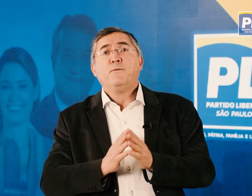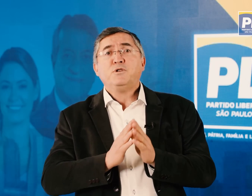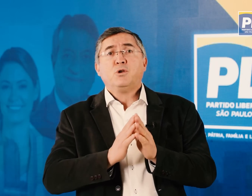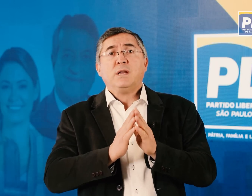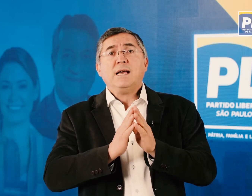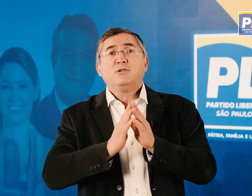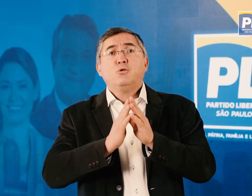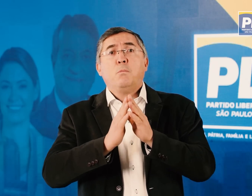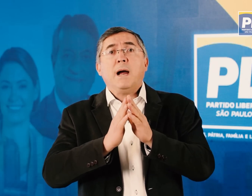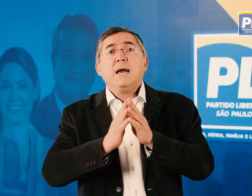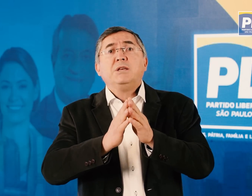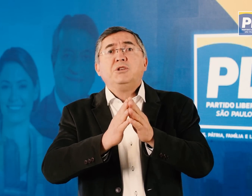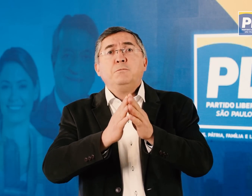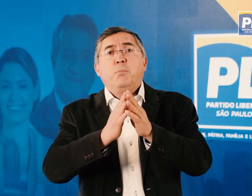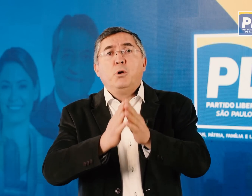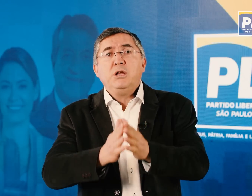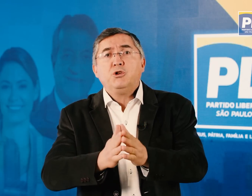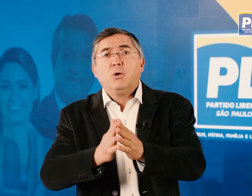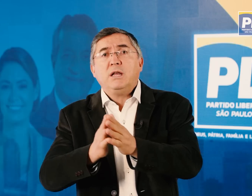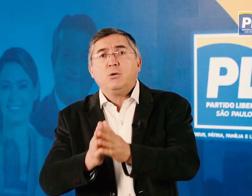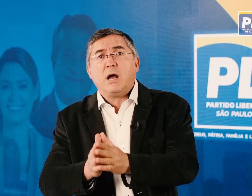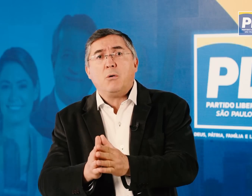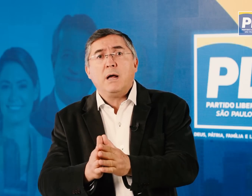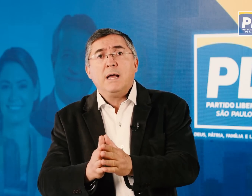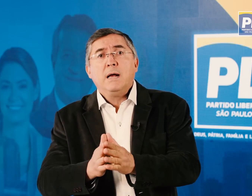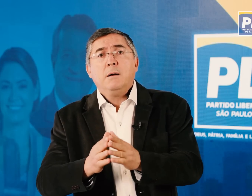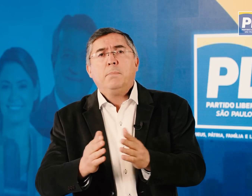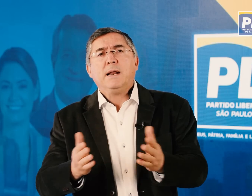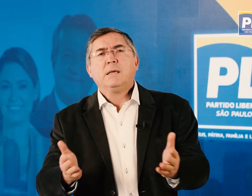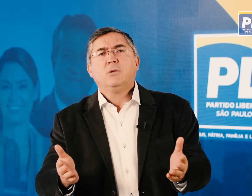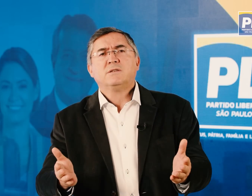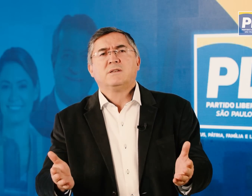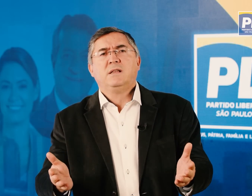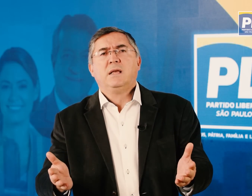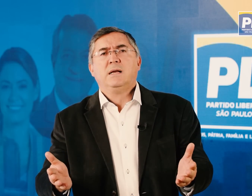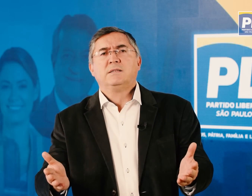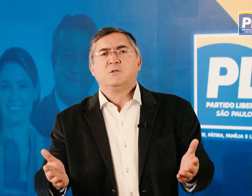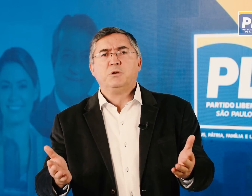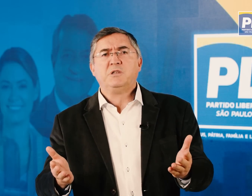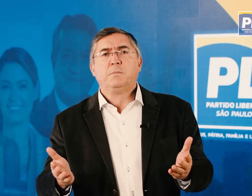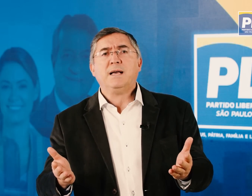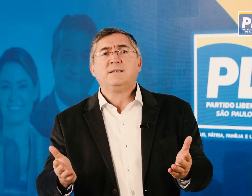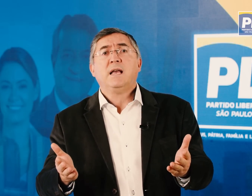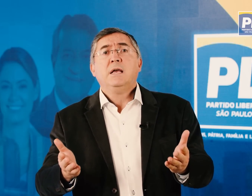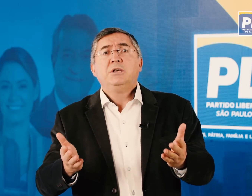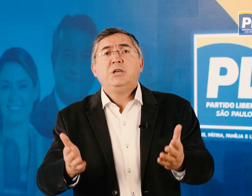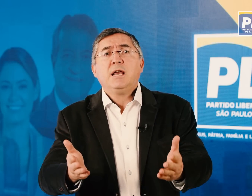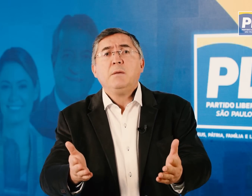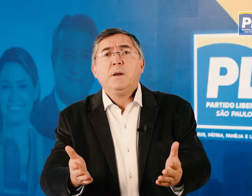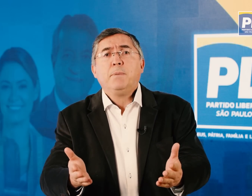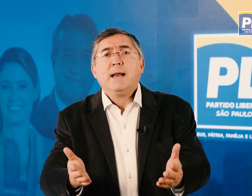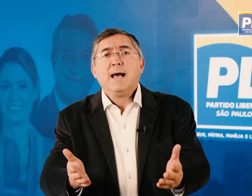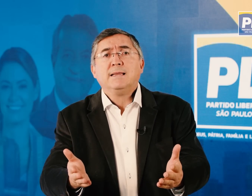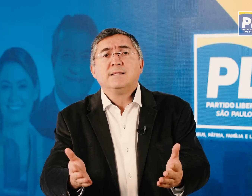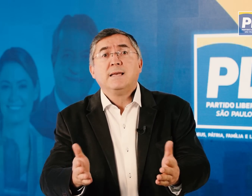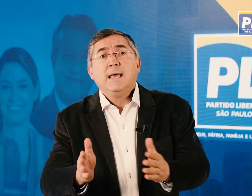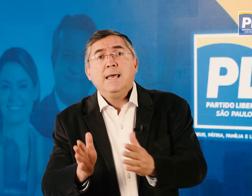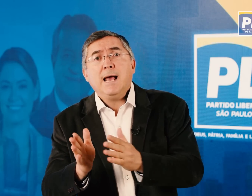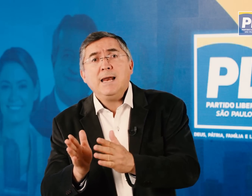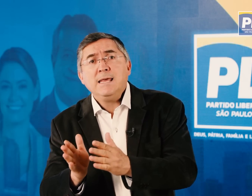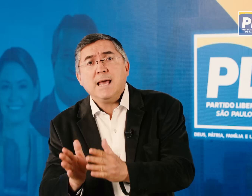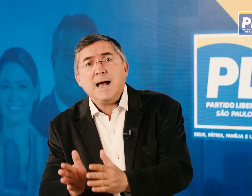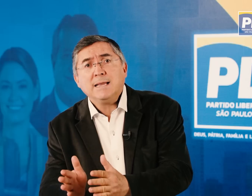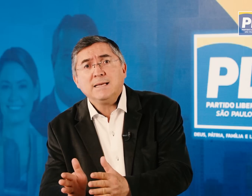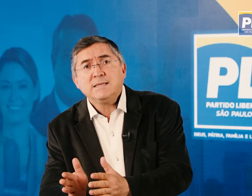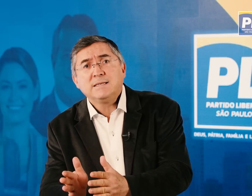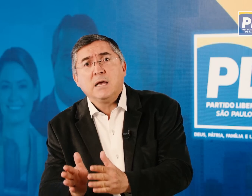e profissionais do marketing político-eleitoral, para que nossas lideranças municipais cheguem preparadas